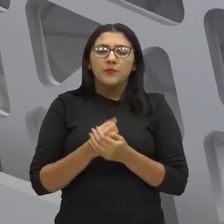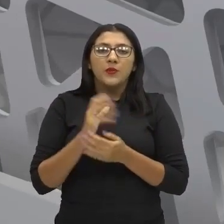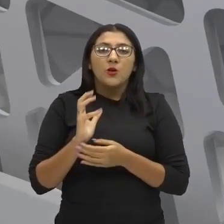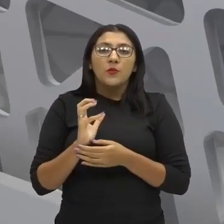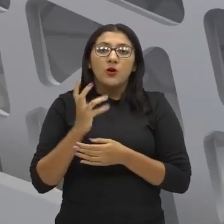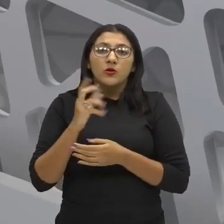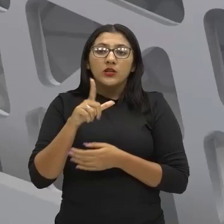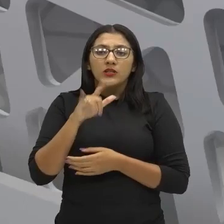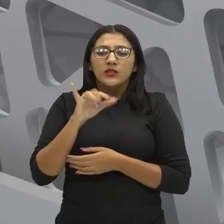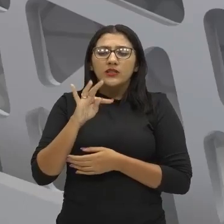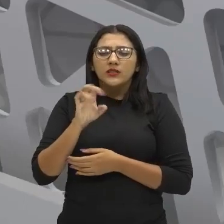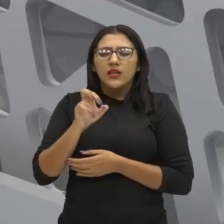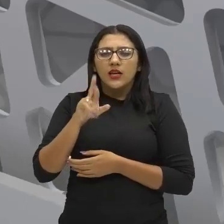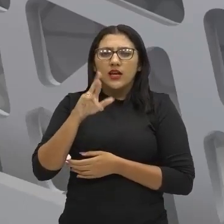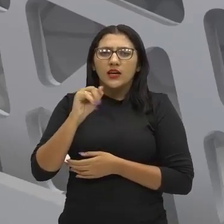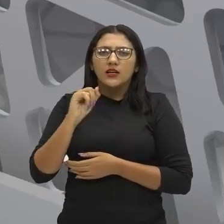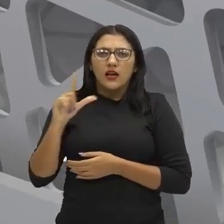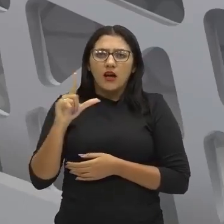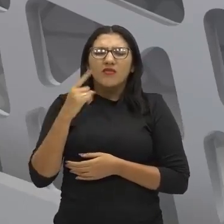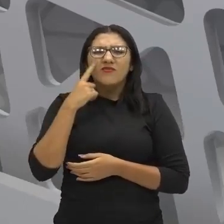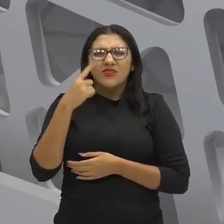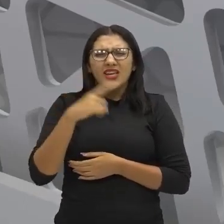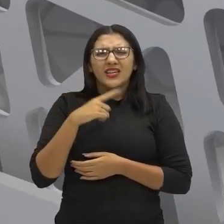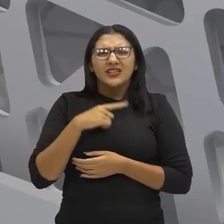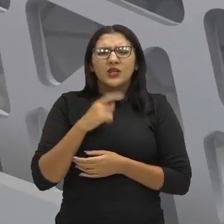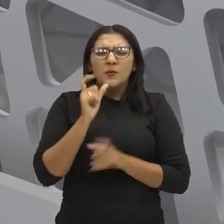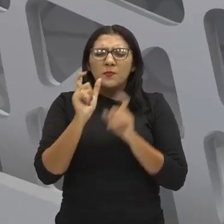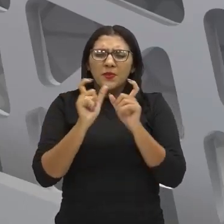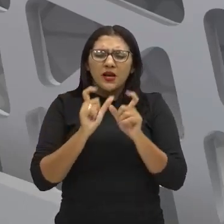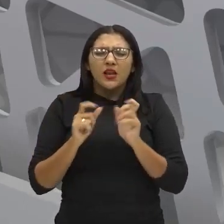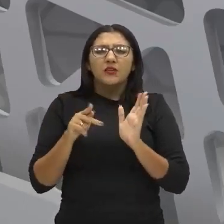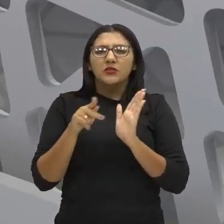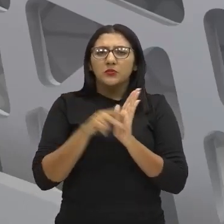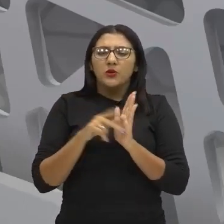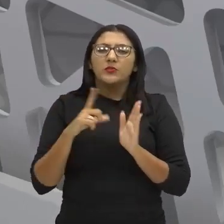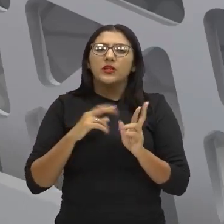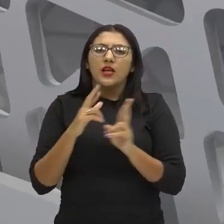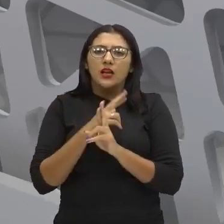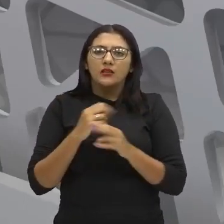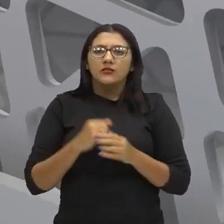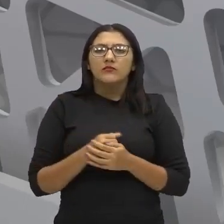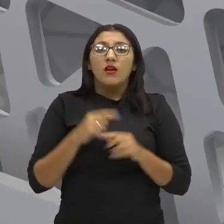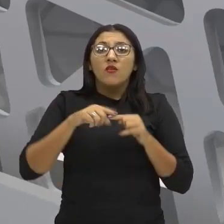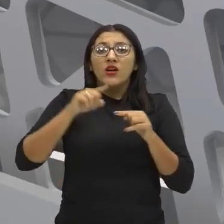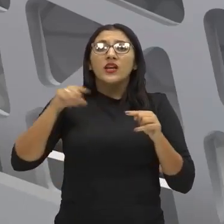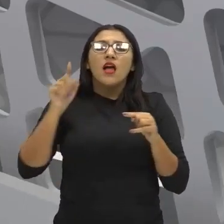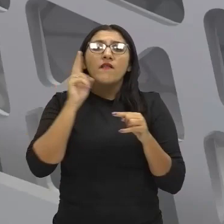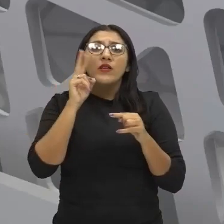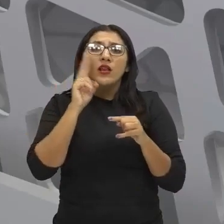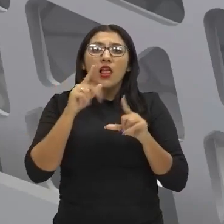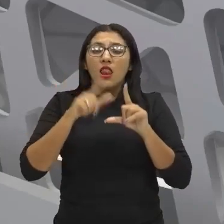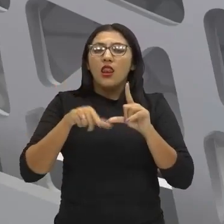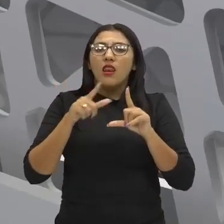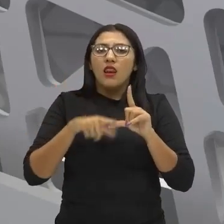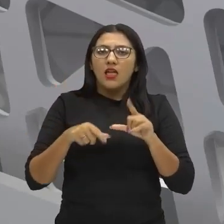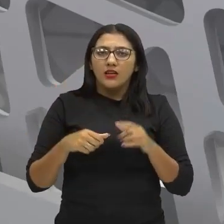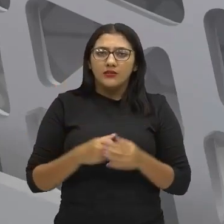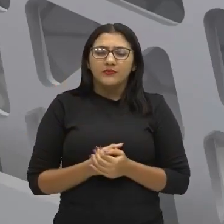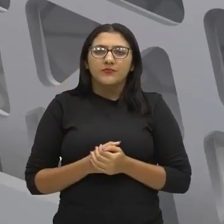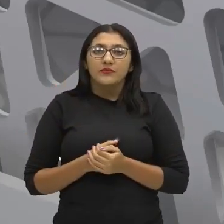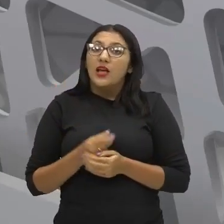situação literal. Então, olha os sinônimos que foram apresentados. Variáveis são as letras. As